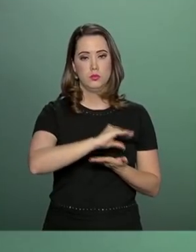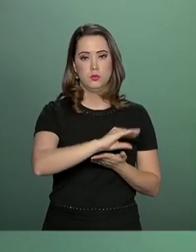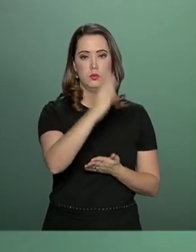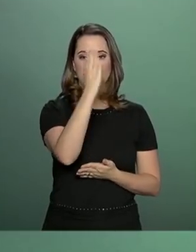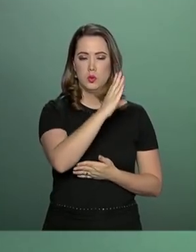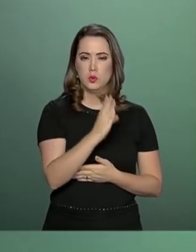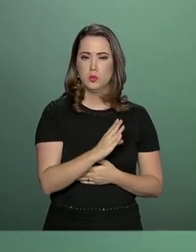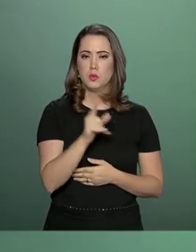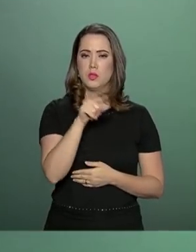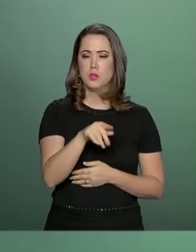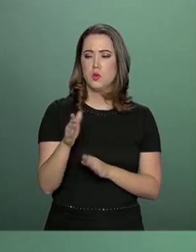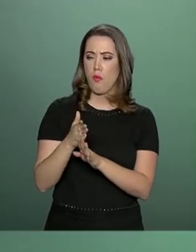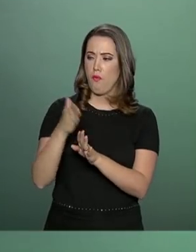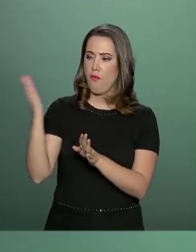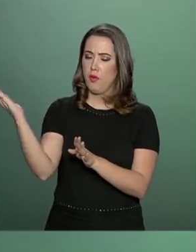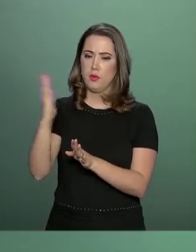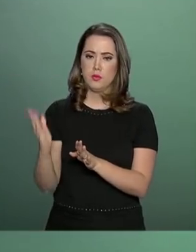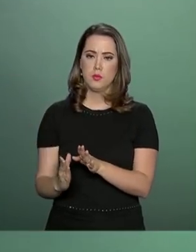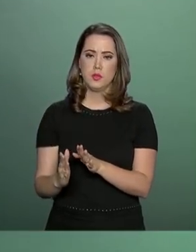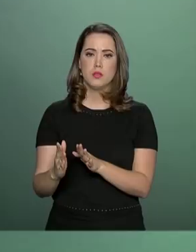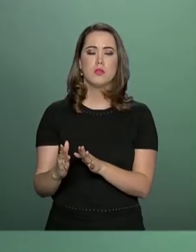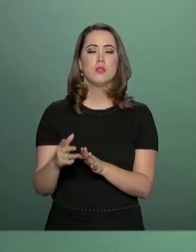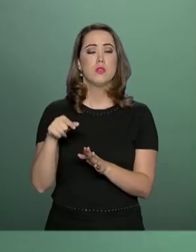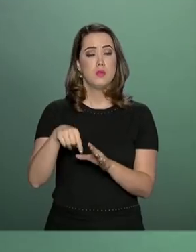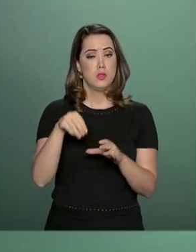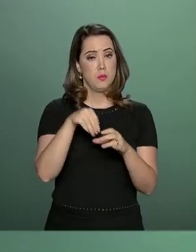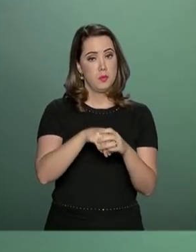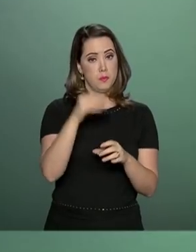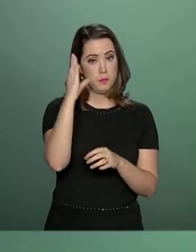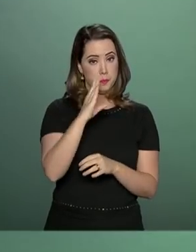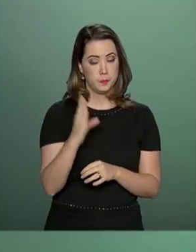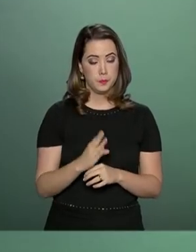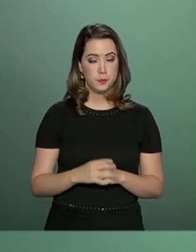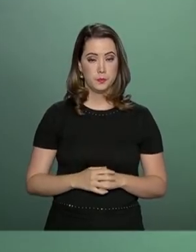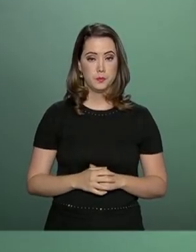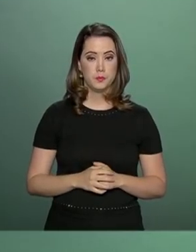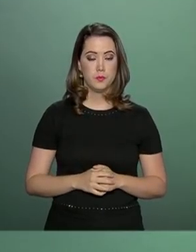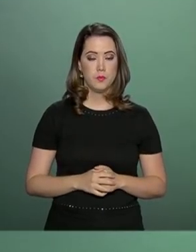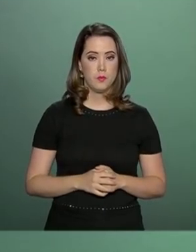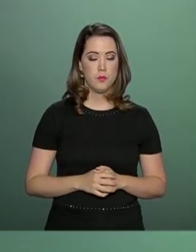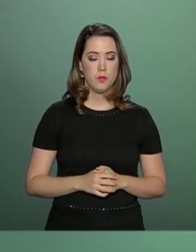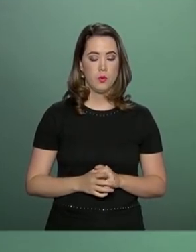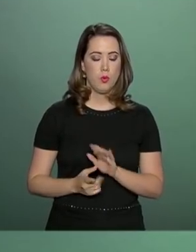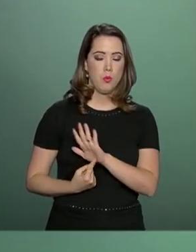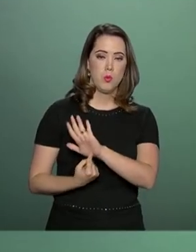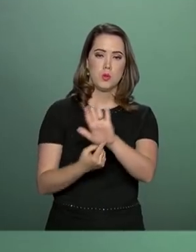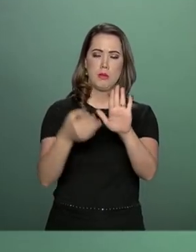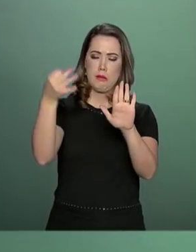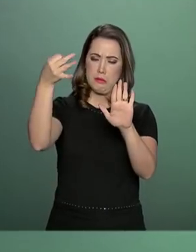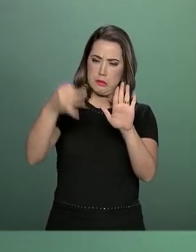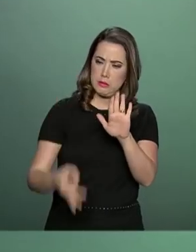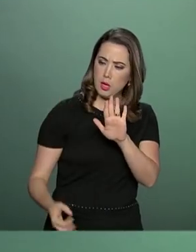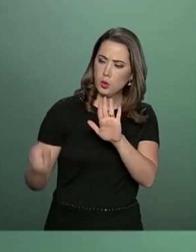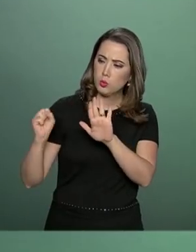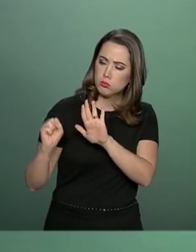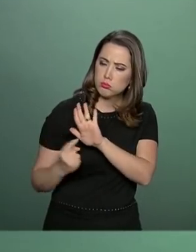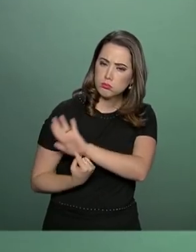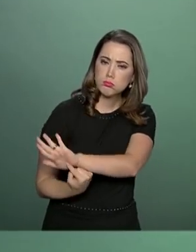estrangeiros e nacionais. Sinalizar claramente ao mercado